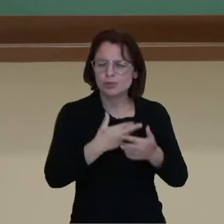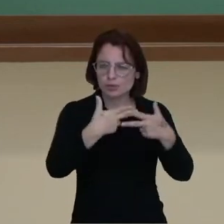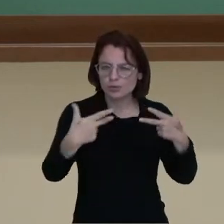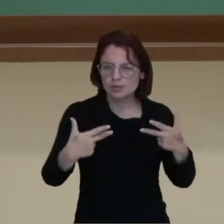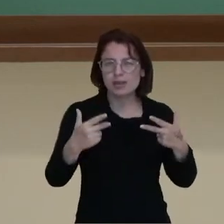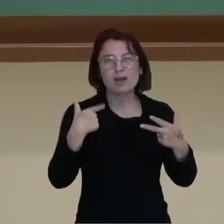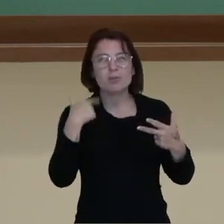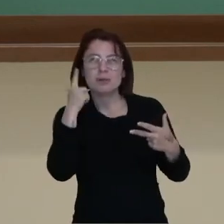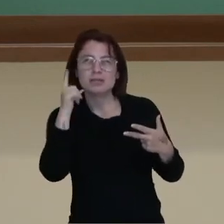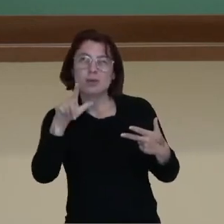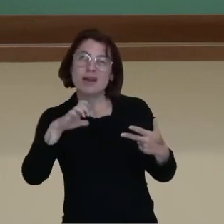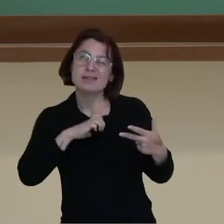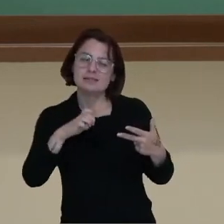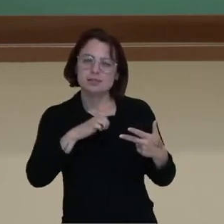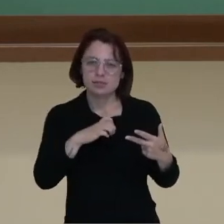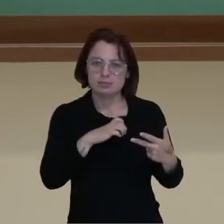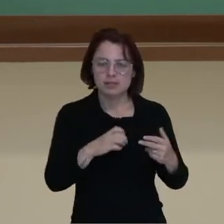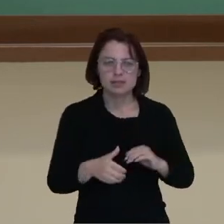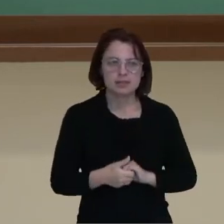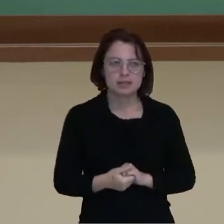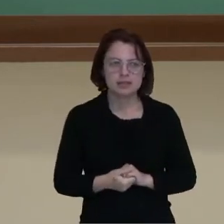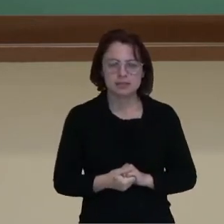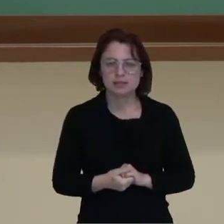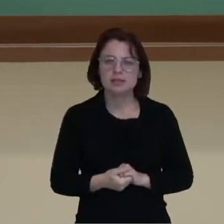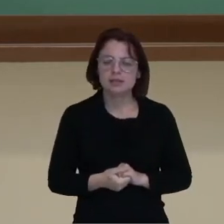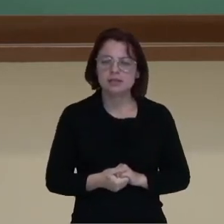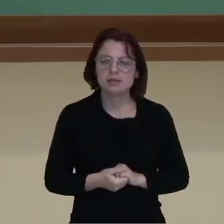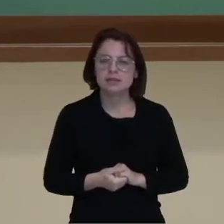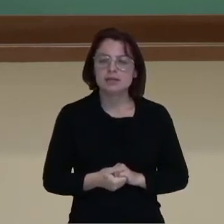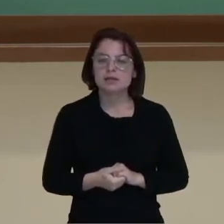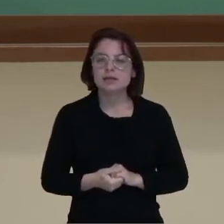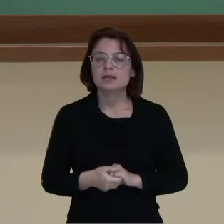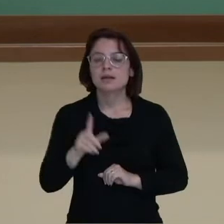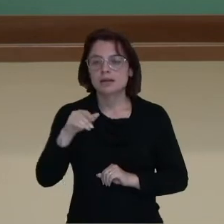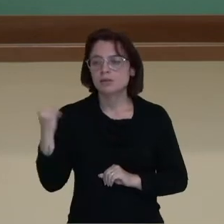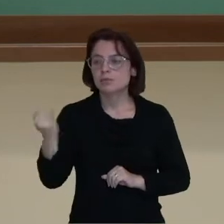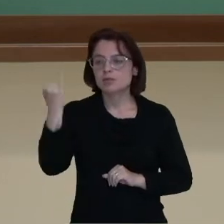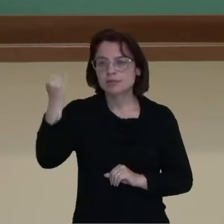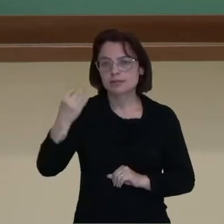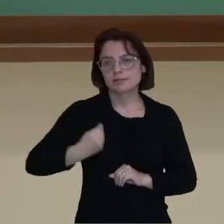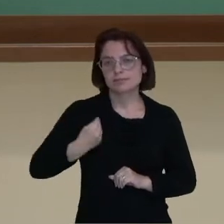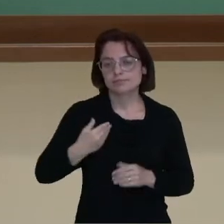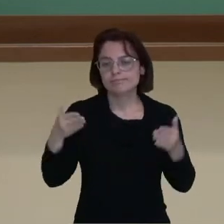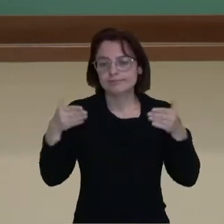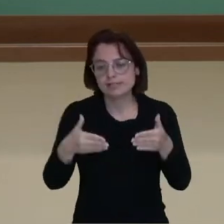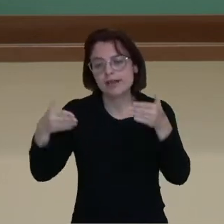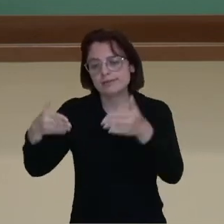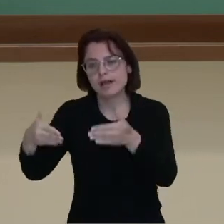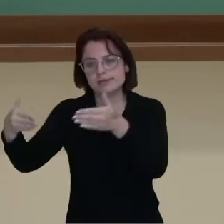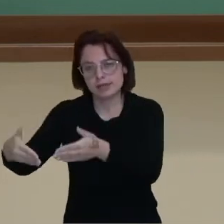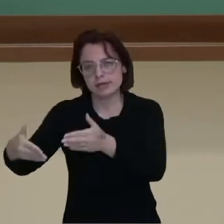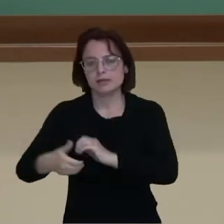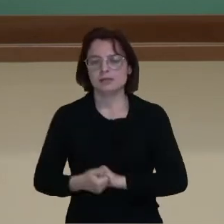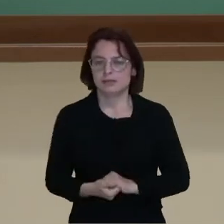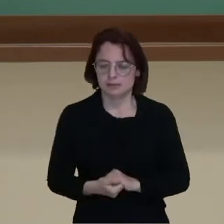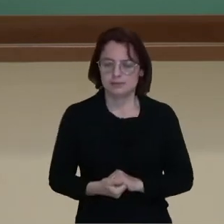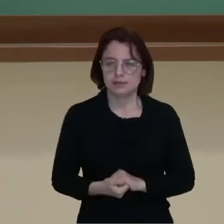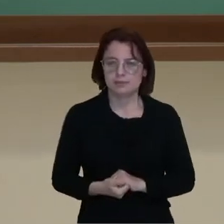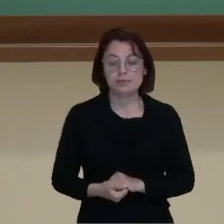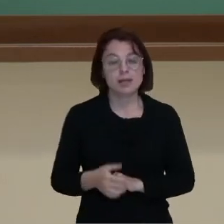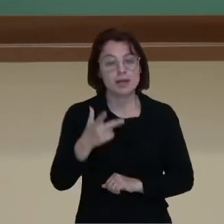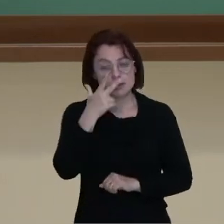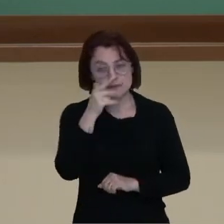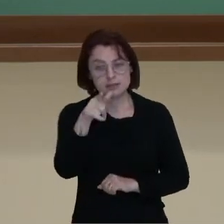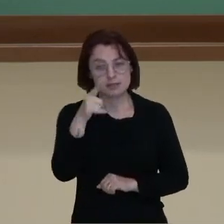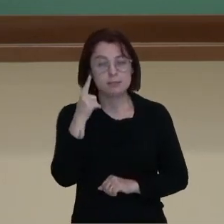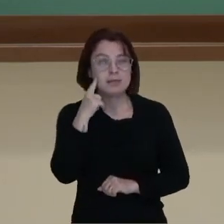eticamente falando, né, pensando aí sobre os nossos comportamentos, é importante ser assim, assim, assim, assim. Talvez você também